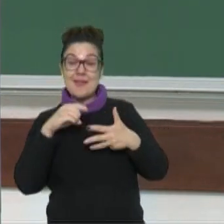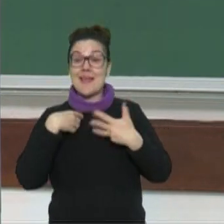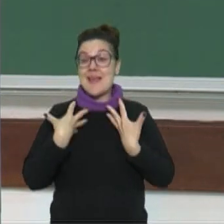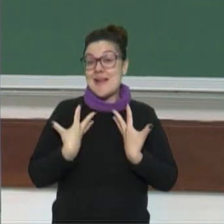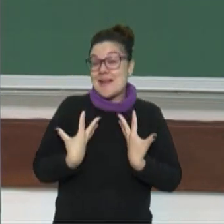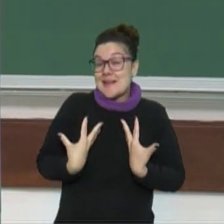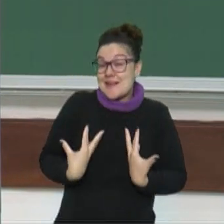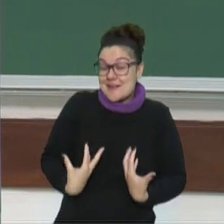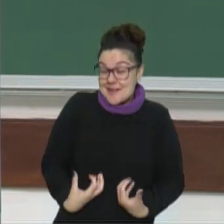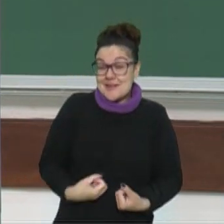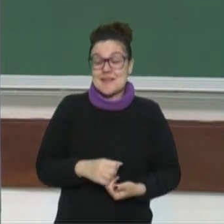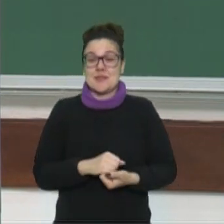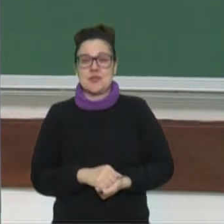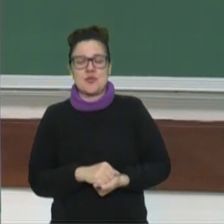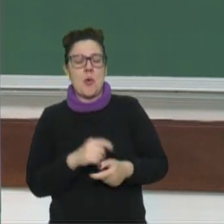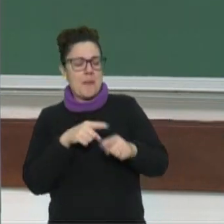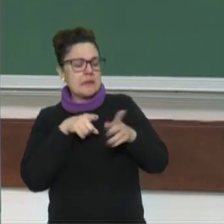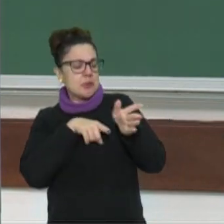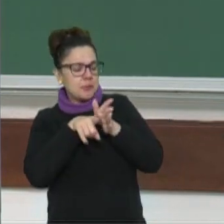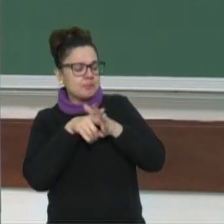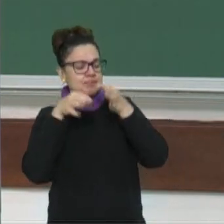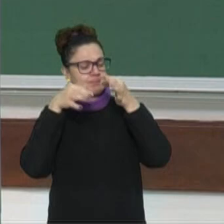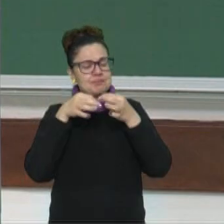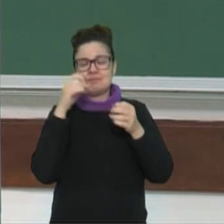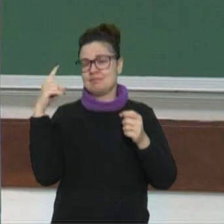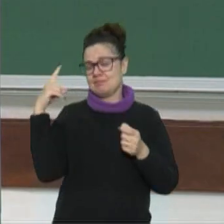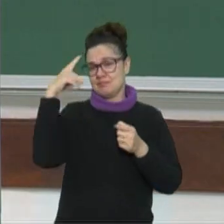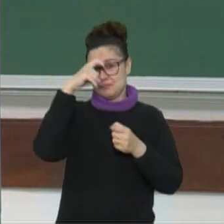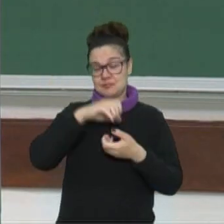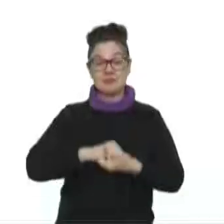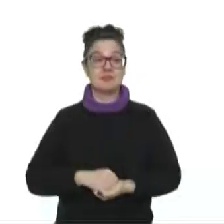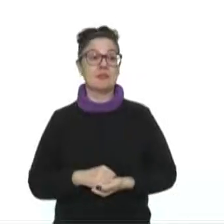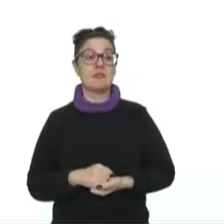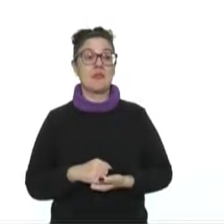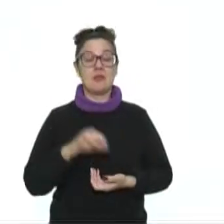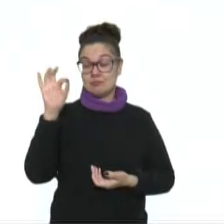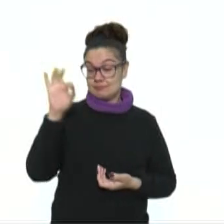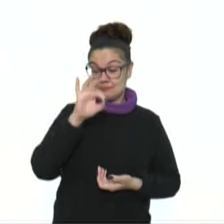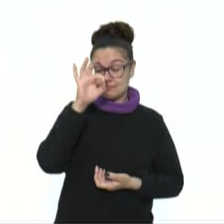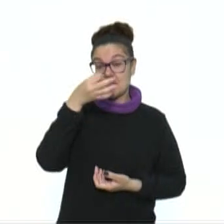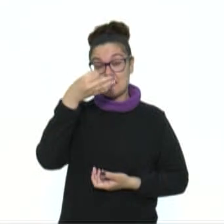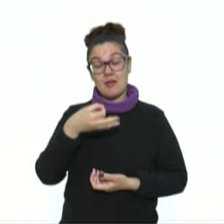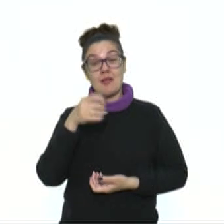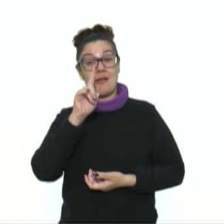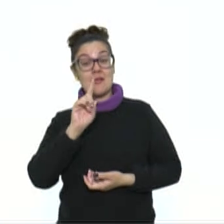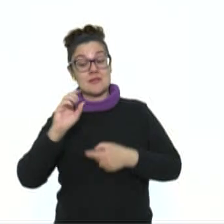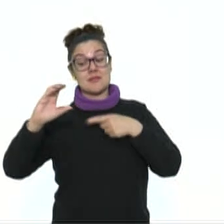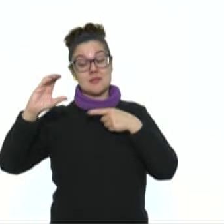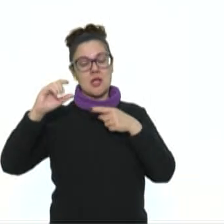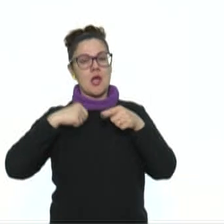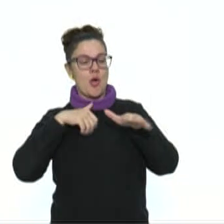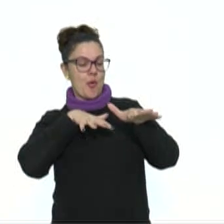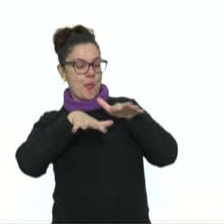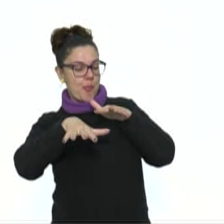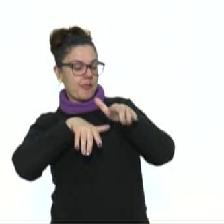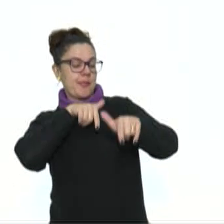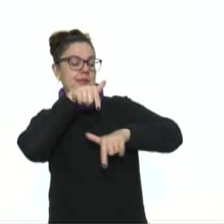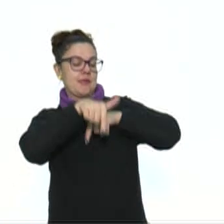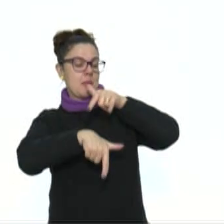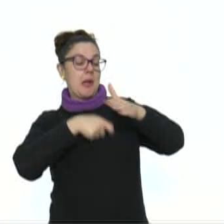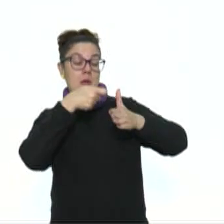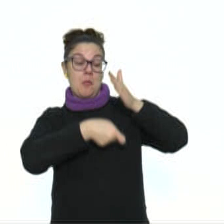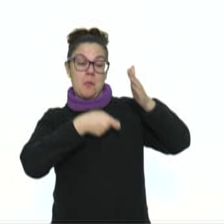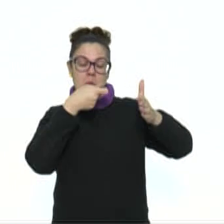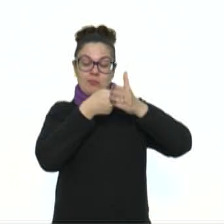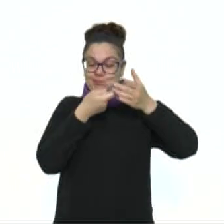as questões em si elas não são muito complicadas não. E a alternativa correta aqui é a letra C. Foi um movimento operário de